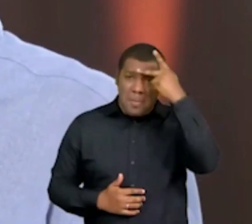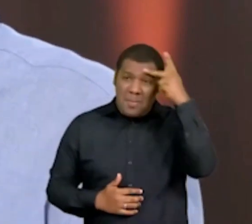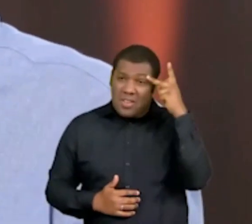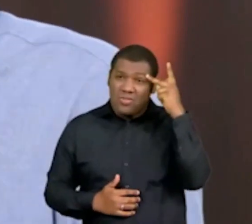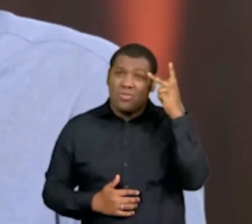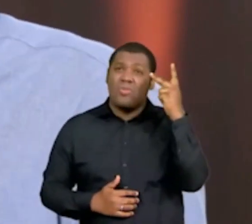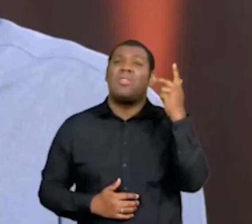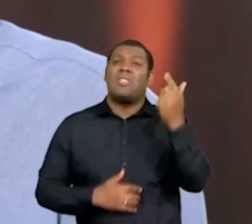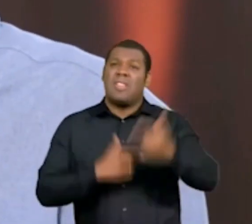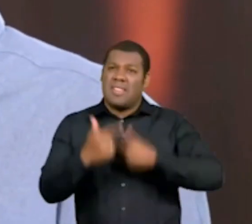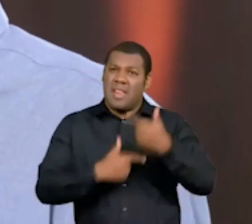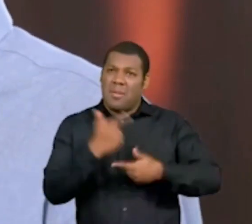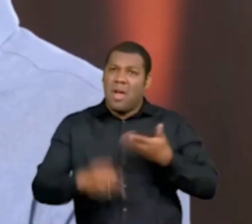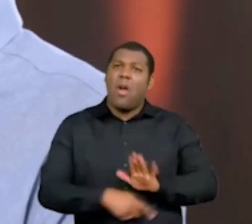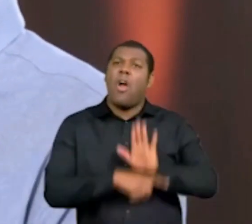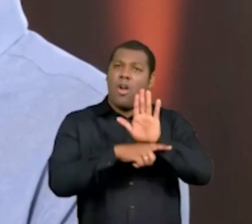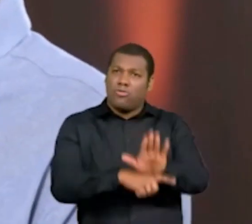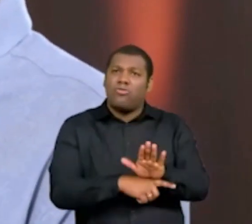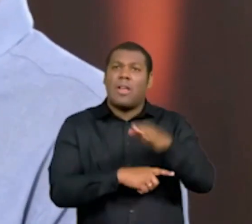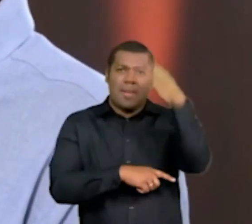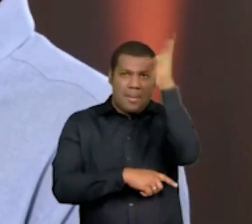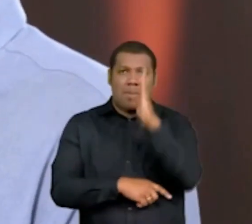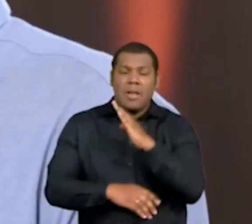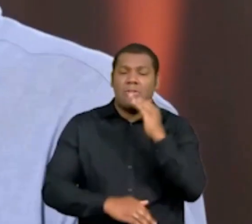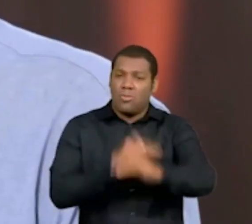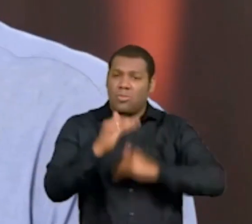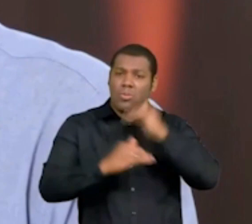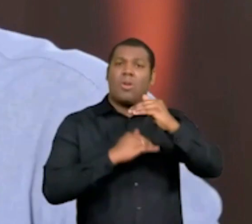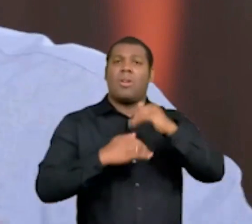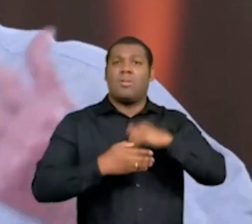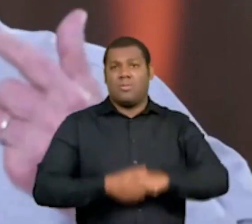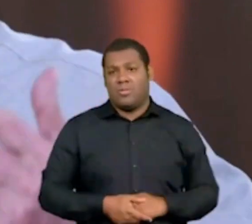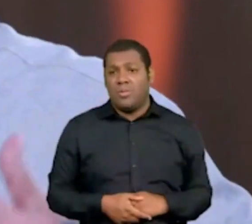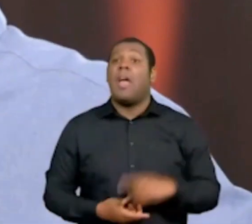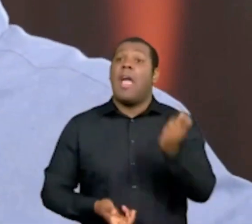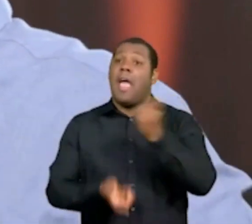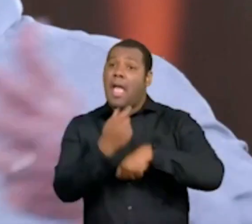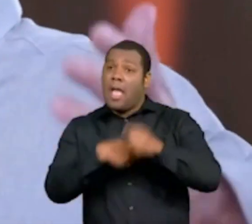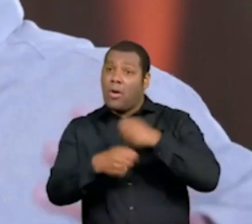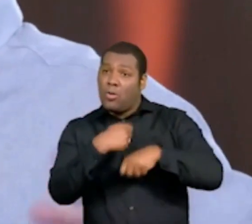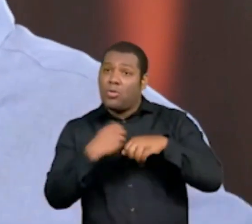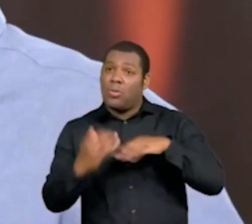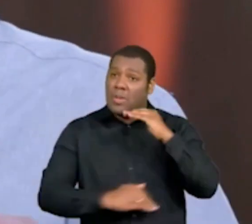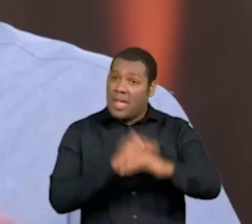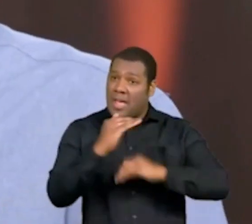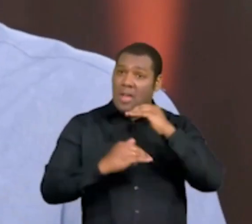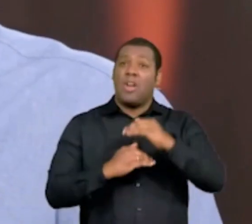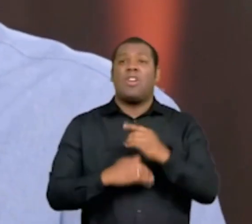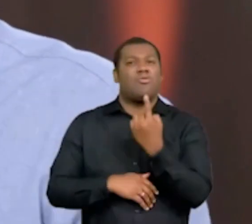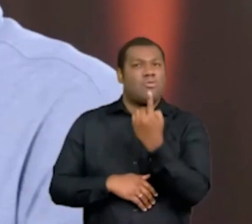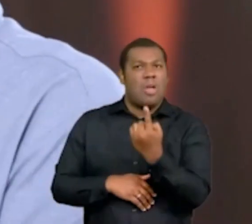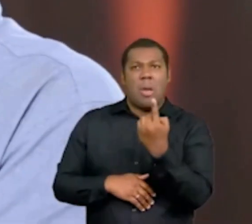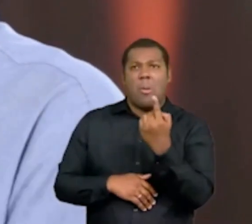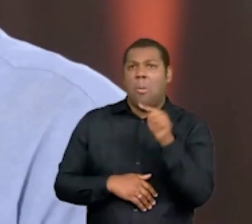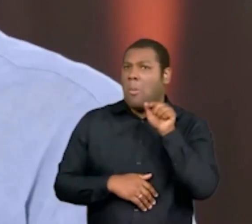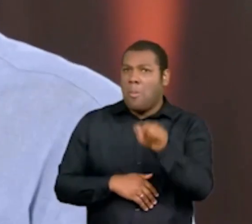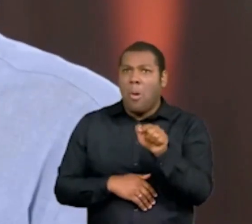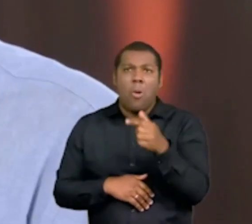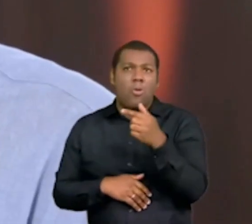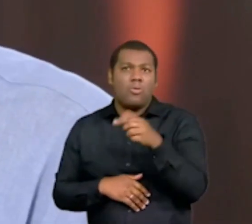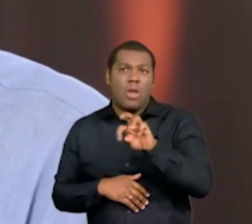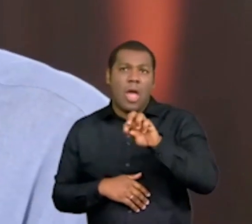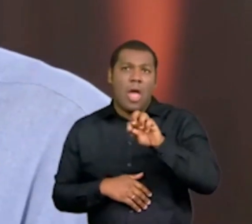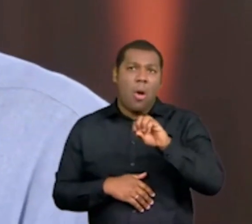Brasil. Então é justo que na hora que a economia cresça 1 ponto, meio ponto ou 5 pontos, esses 5 pontos